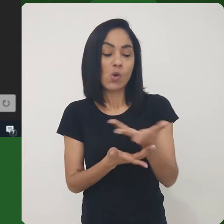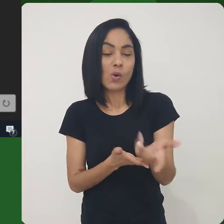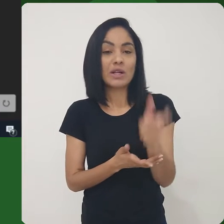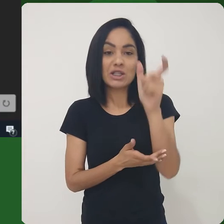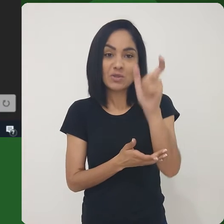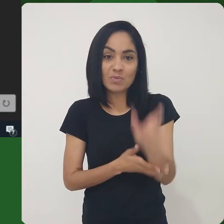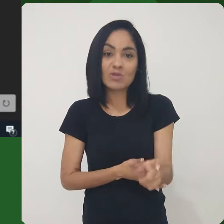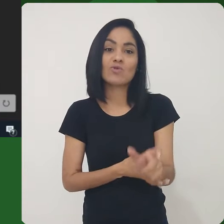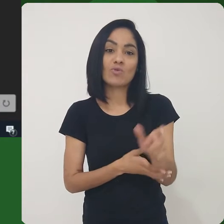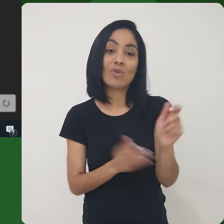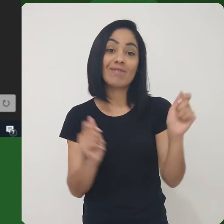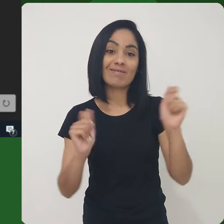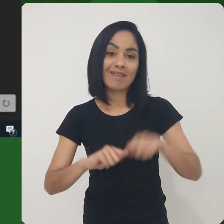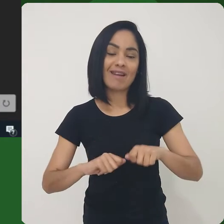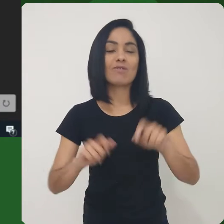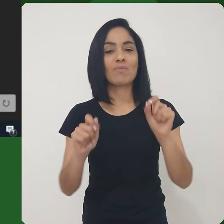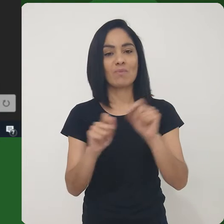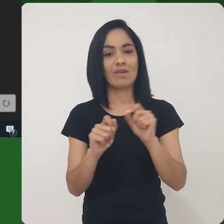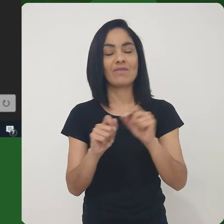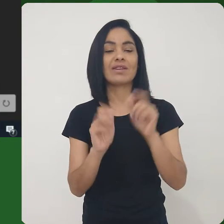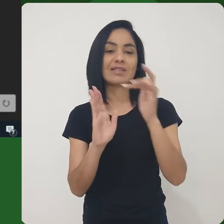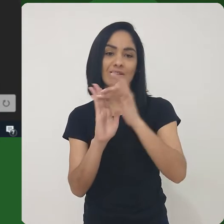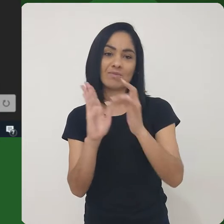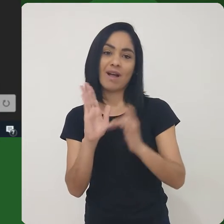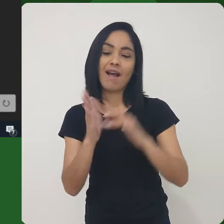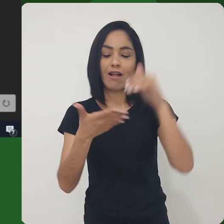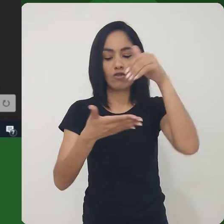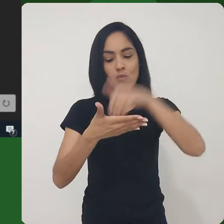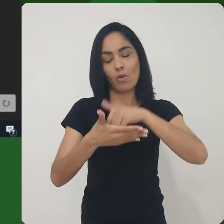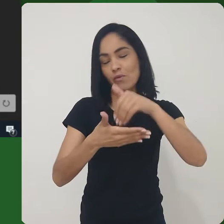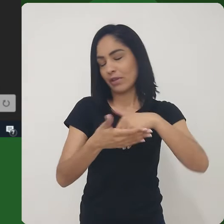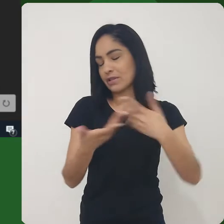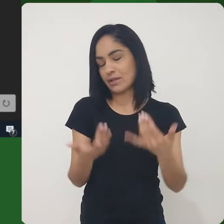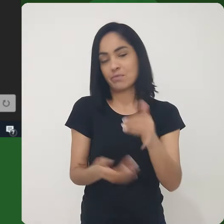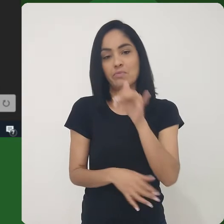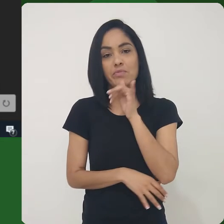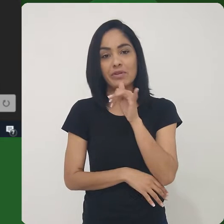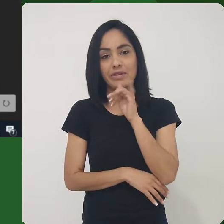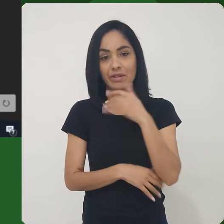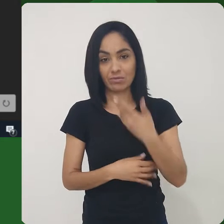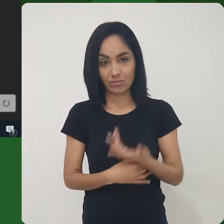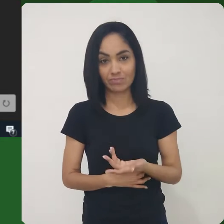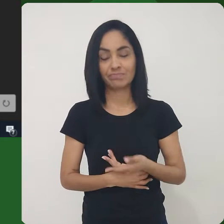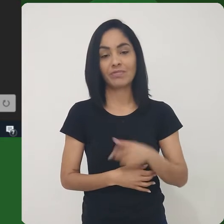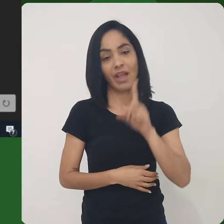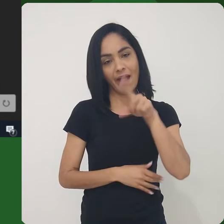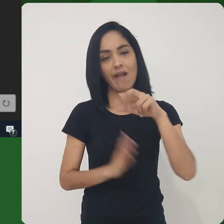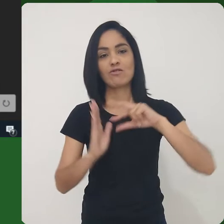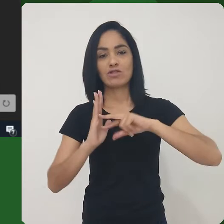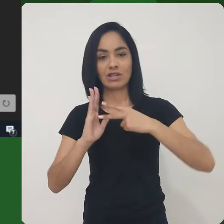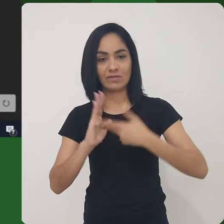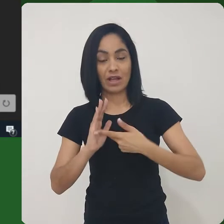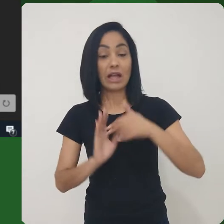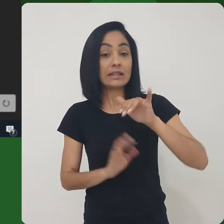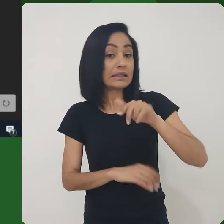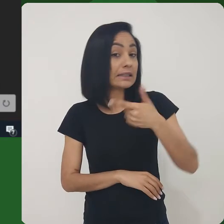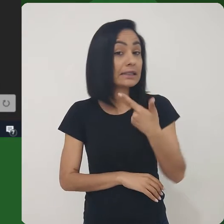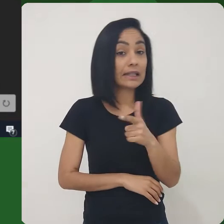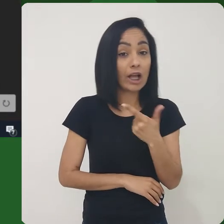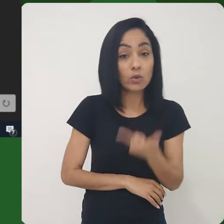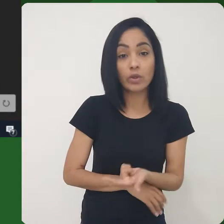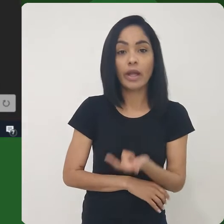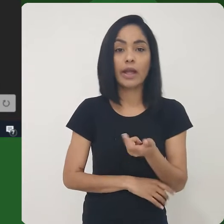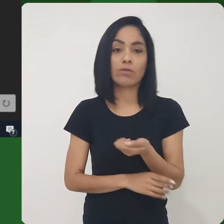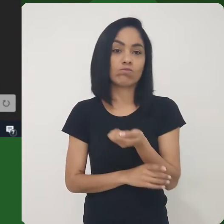teve a presença mínima de vereadores para que houvesse uma votação, por exemplo. Então, quórum significa isso. Então, quando